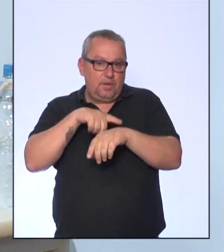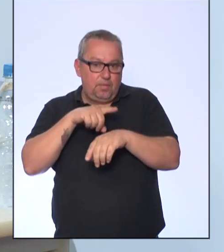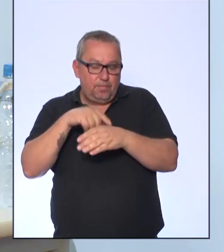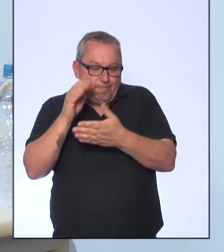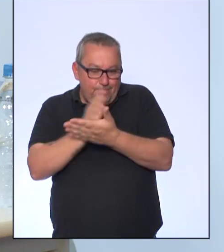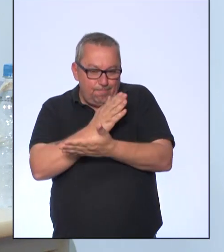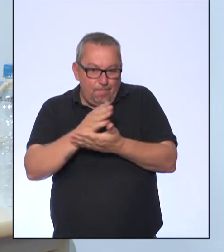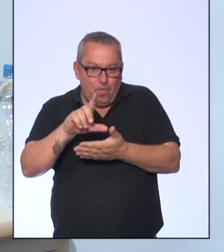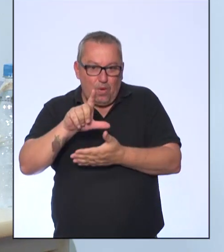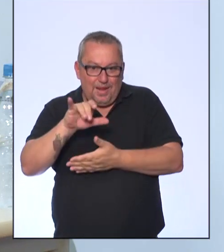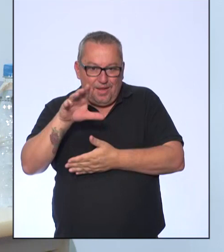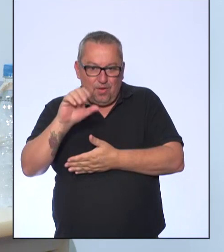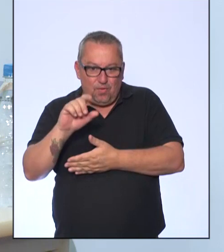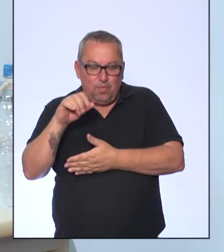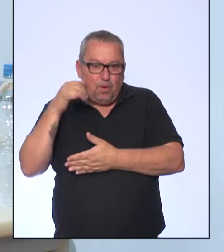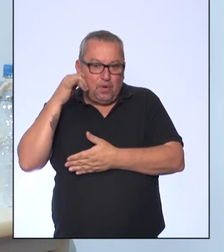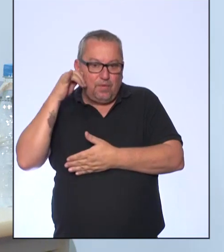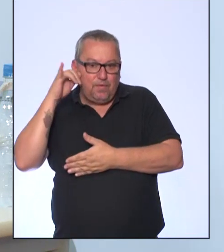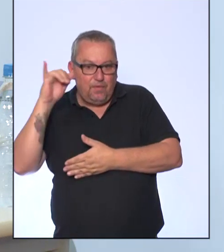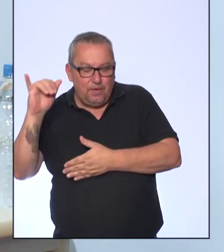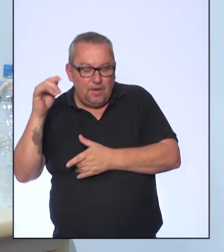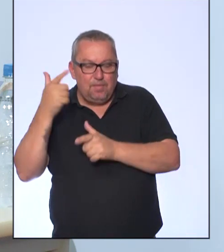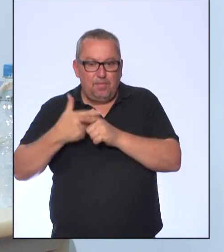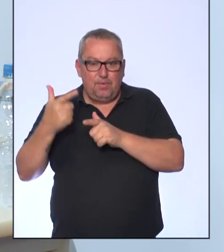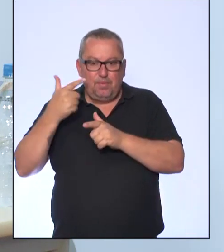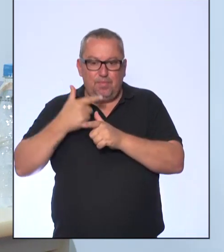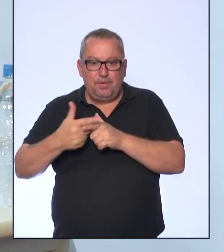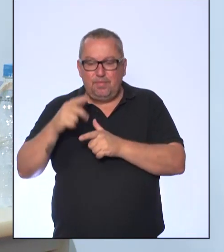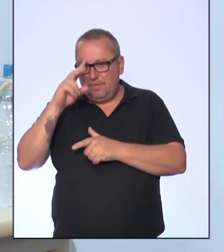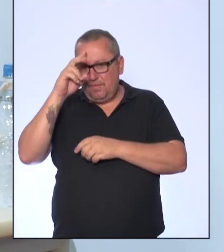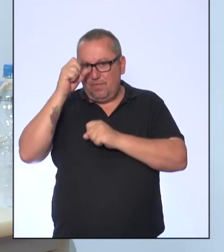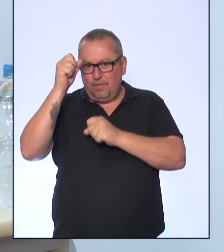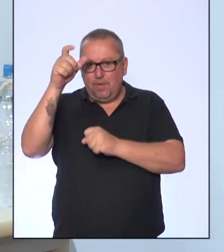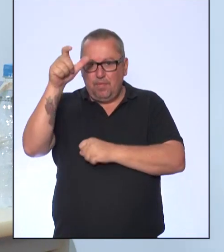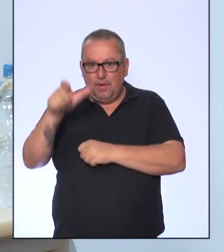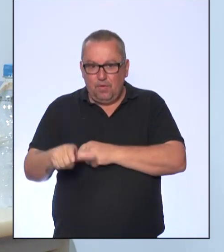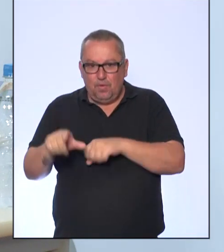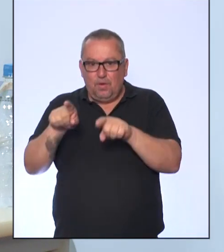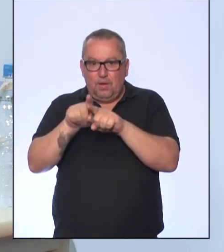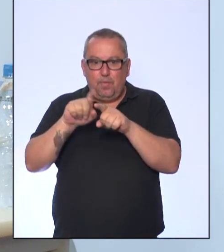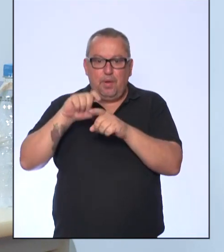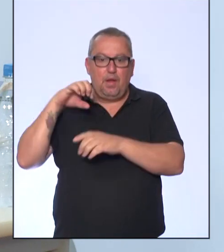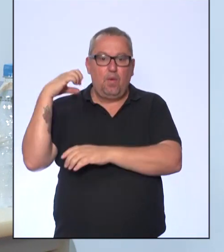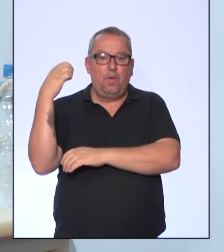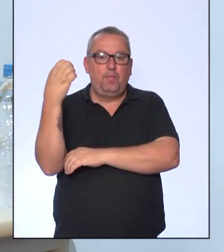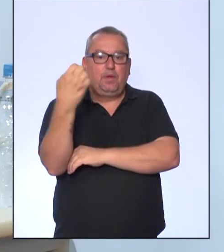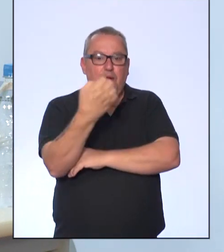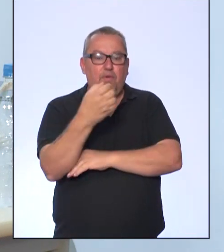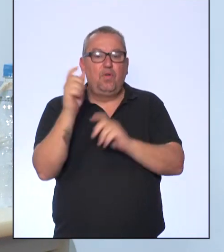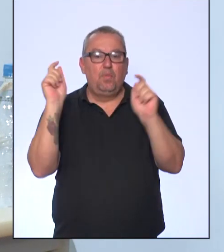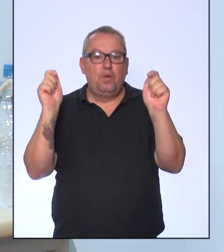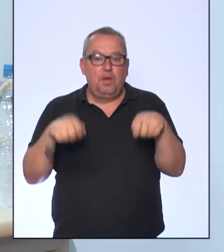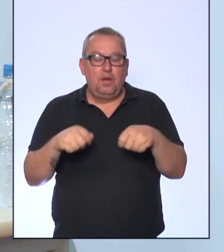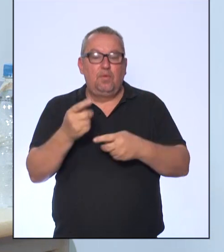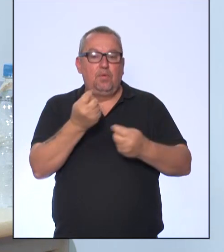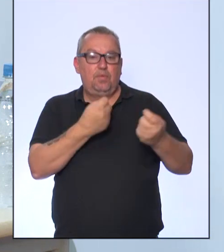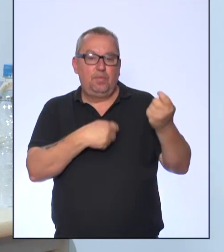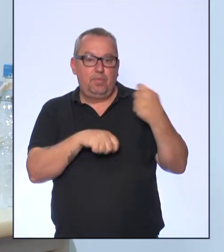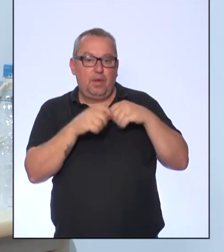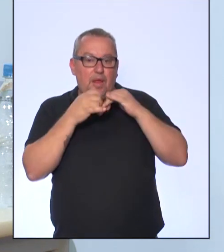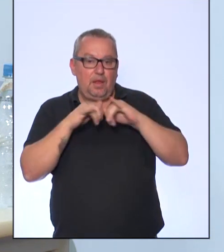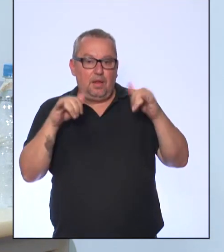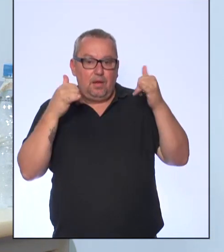do lixo, elas podem evitar danos significativos às pessoas e ao ambiente, podendo economizar